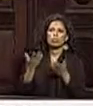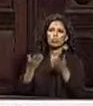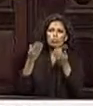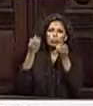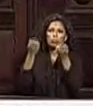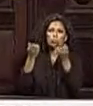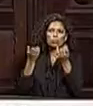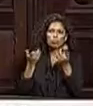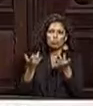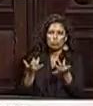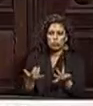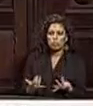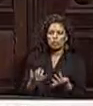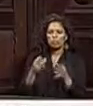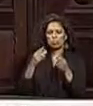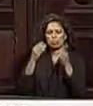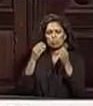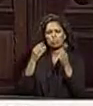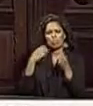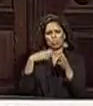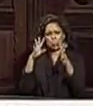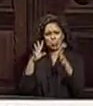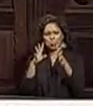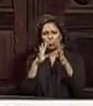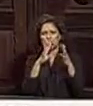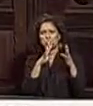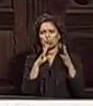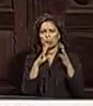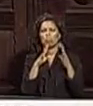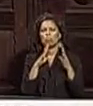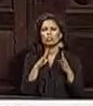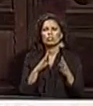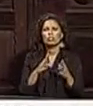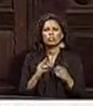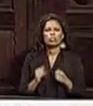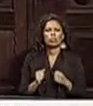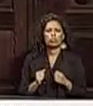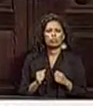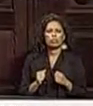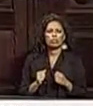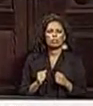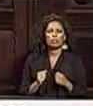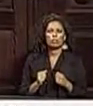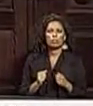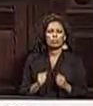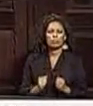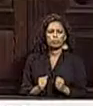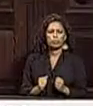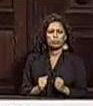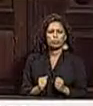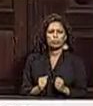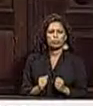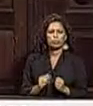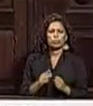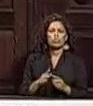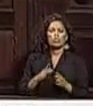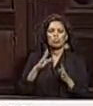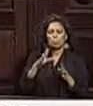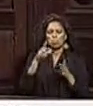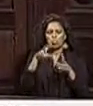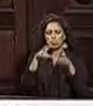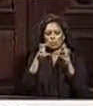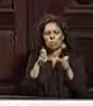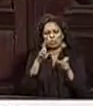estou ouvindo atentamente essa discussão. Estou achando que é uma discussão que está sendo muito rica, né, muito